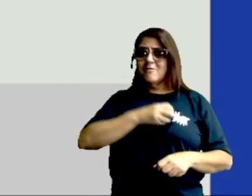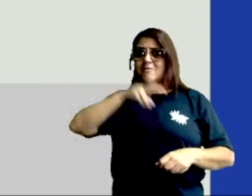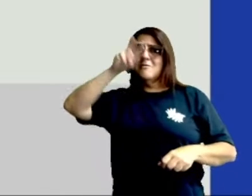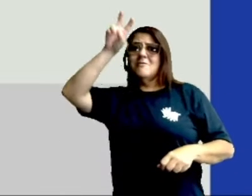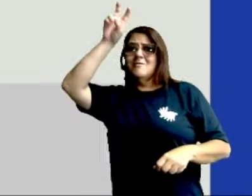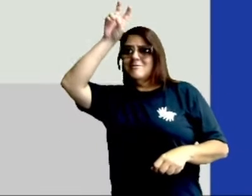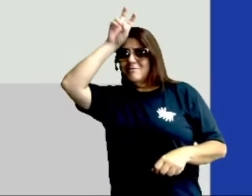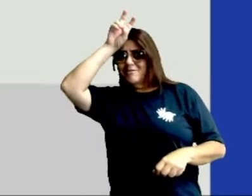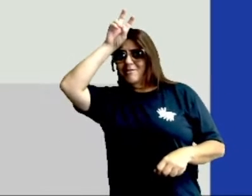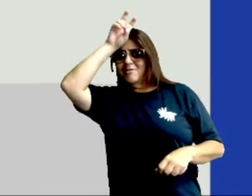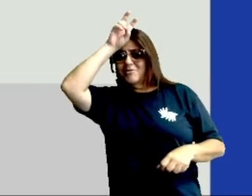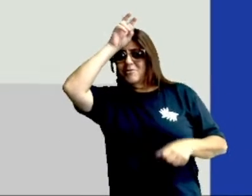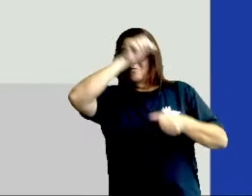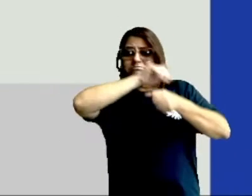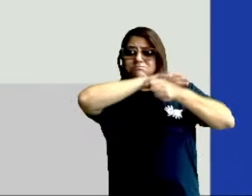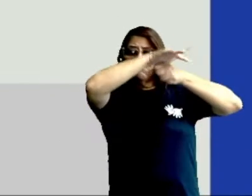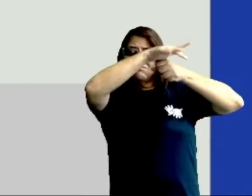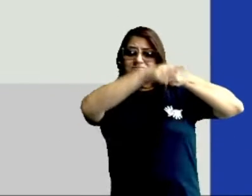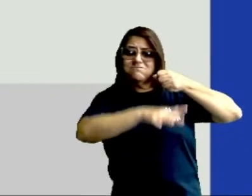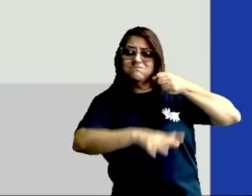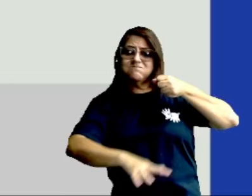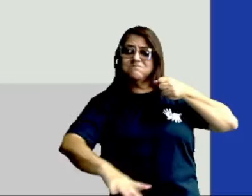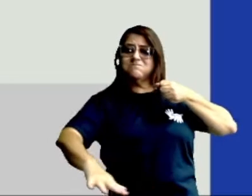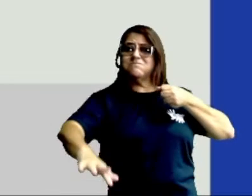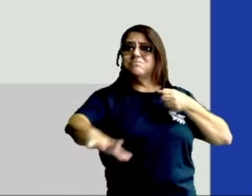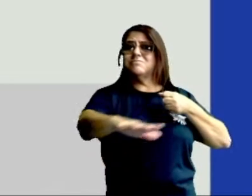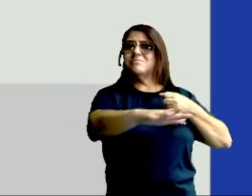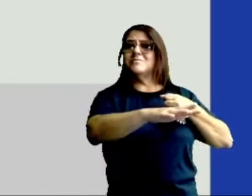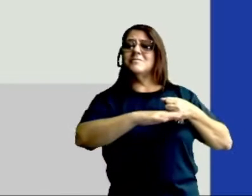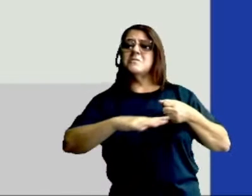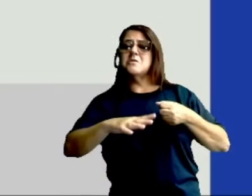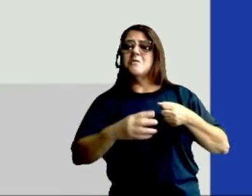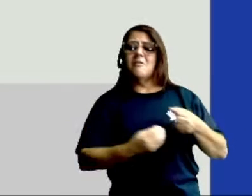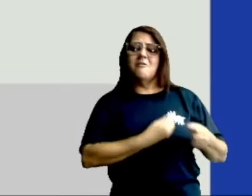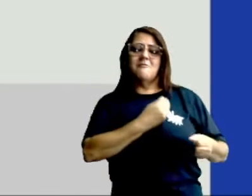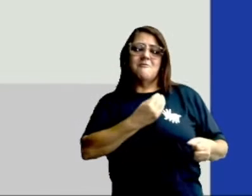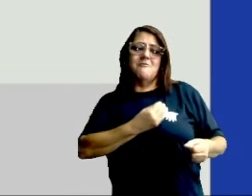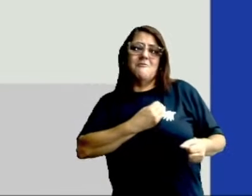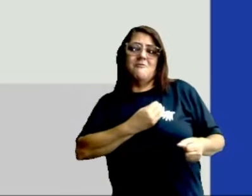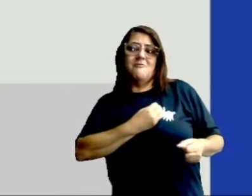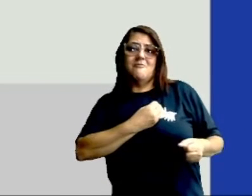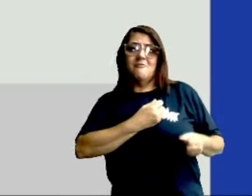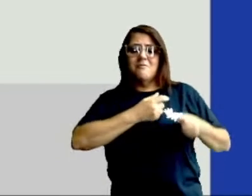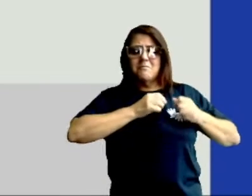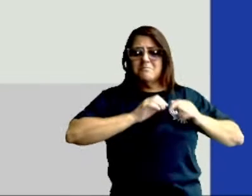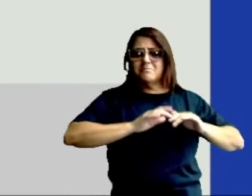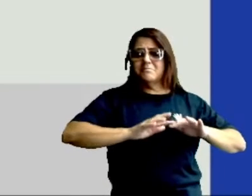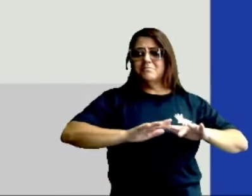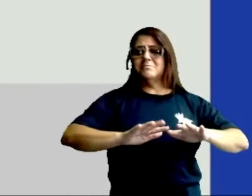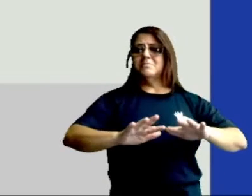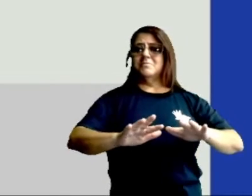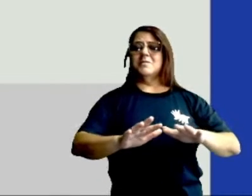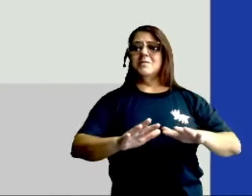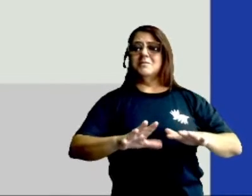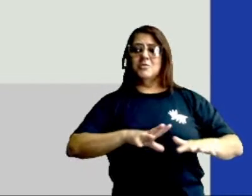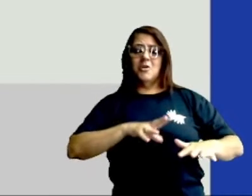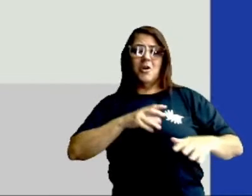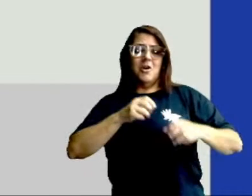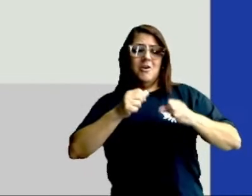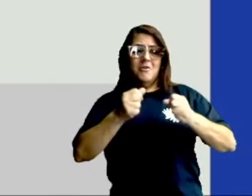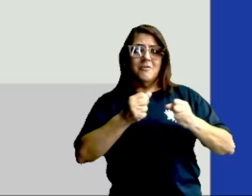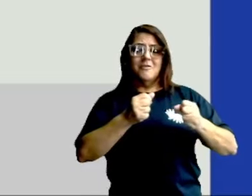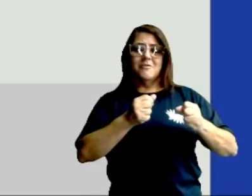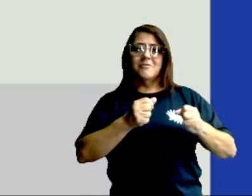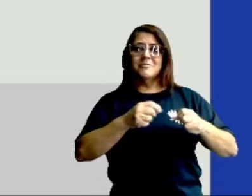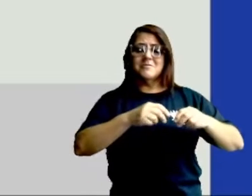ao Egito ao Edgar os pratos criados por ra Tu fazes viver todo o gado tu inesgotável que